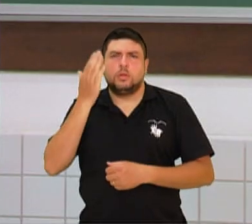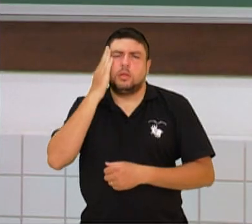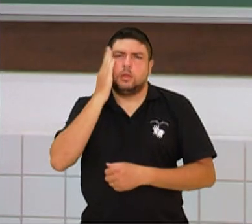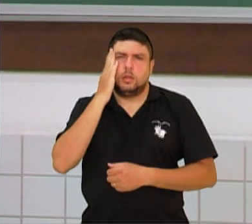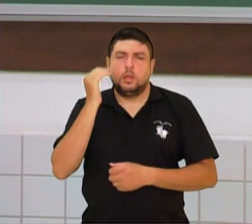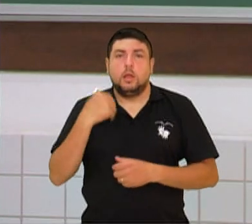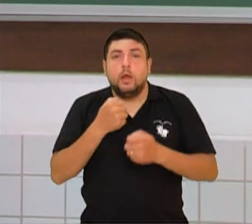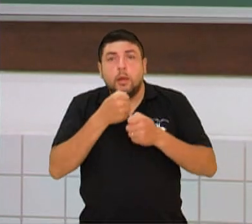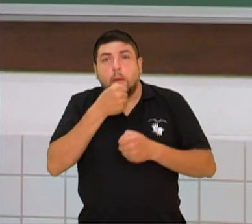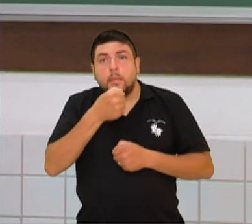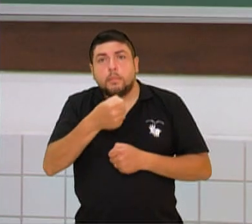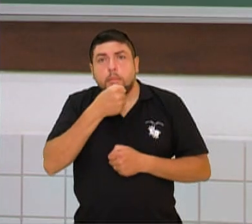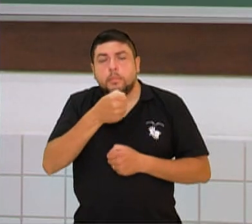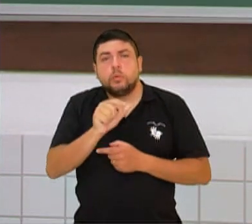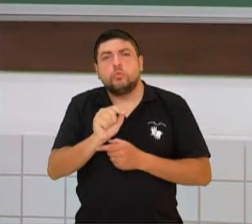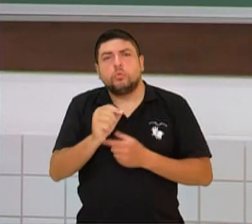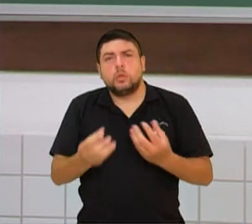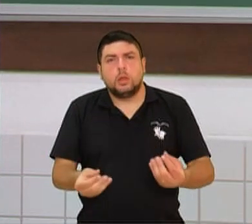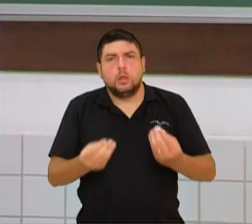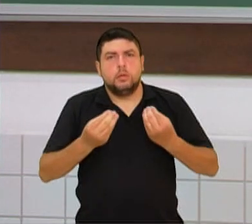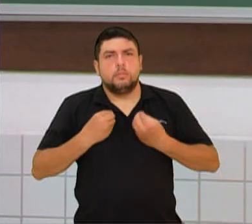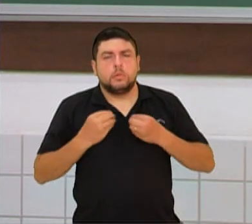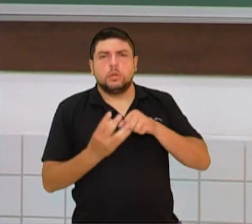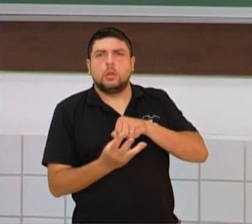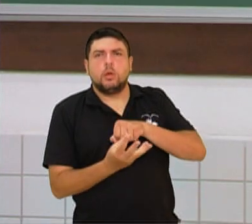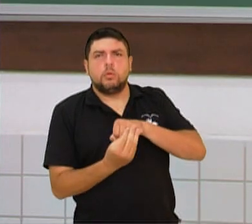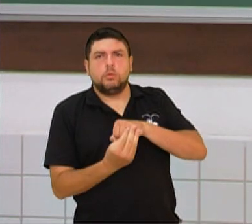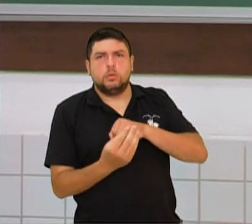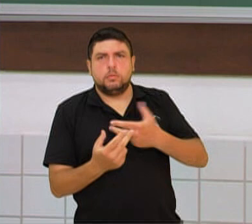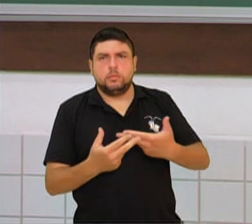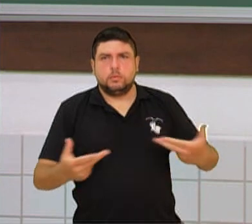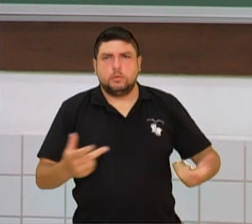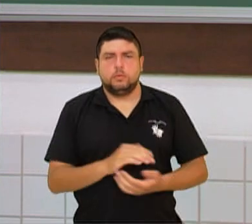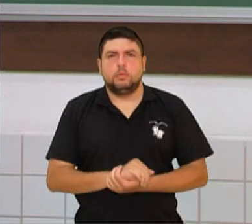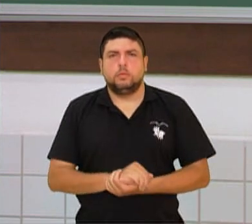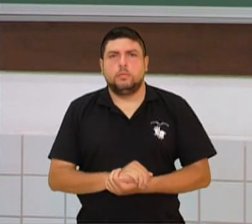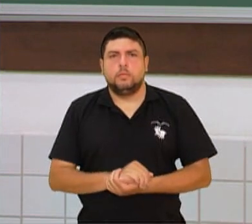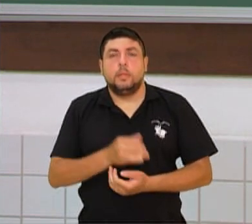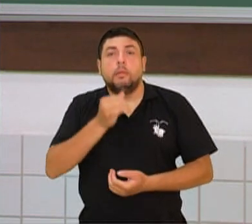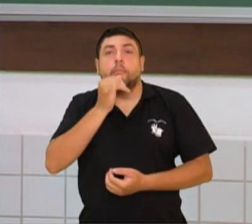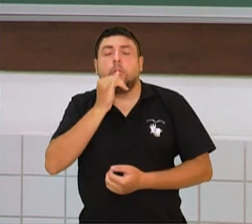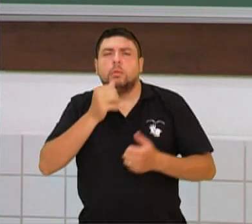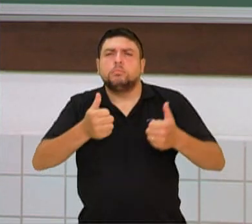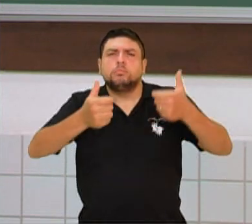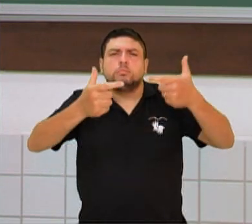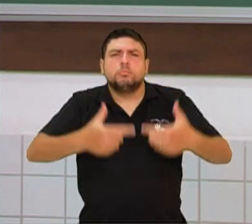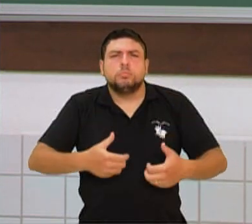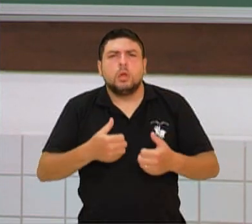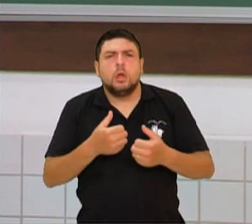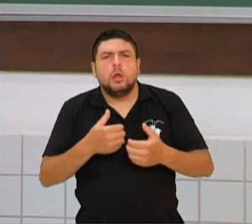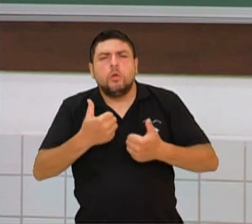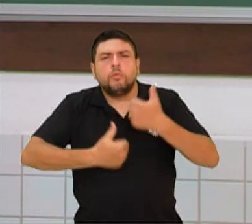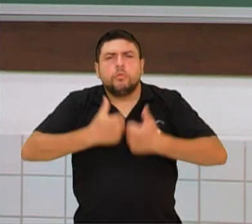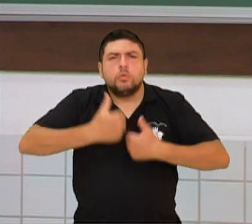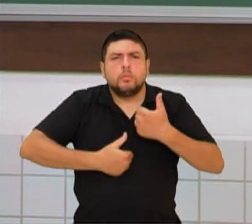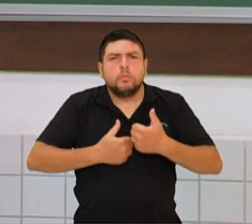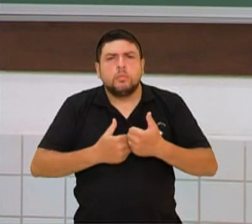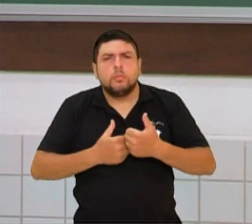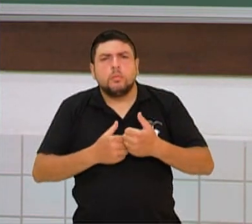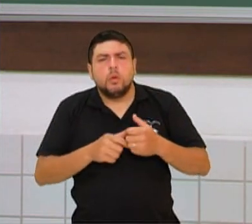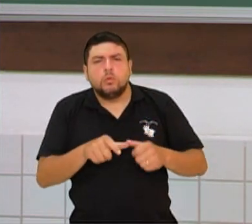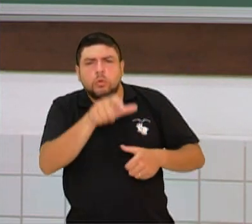para a gente um conhecimento de alguma coisa. Então, tá falando ali de futebol? Então faz a pergunta ali para o